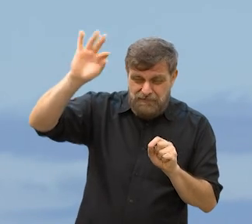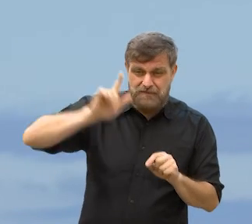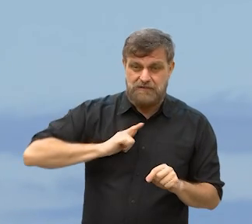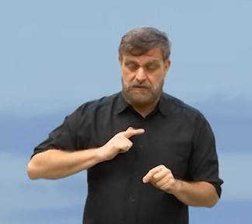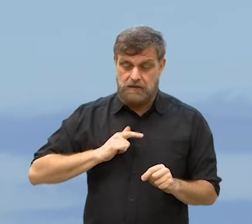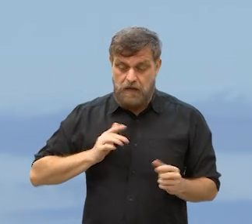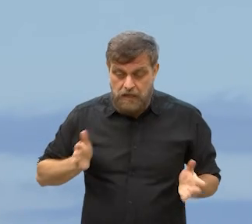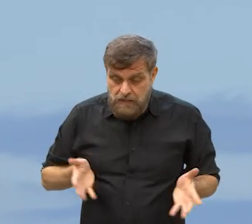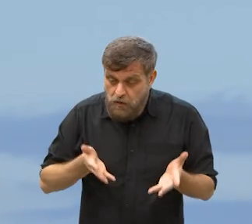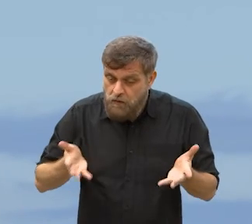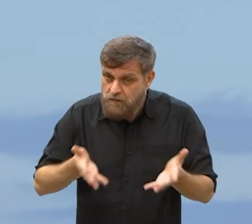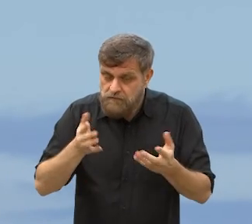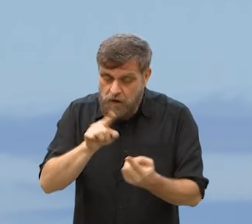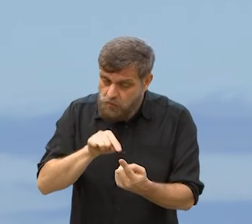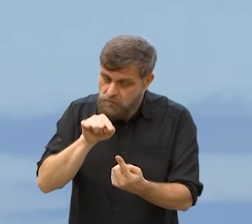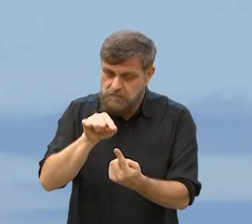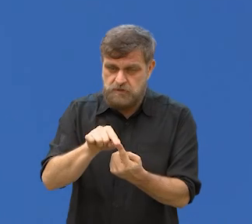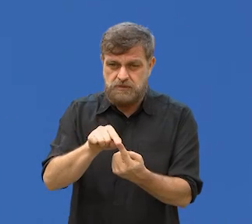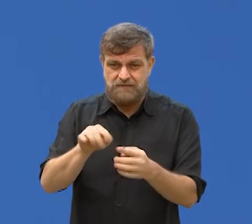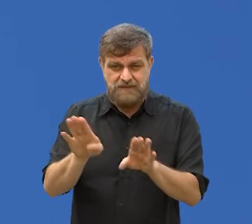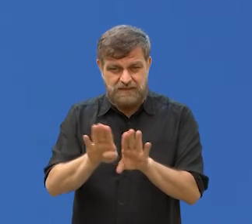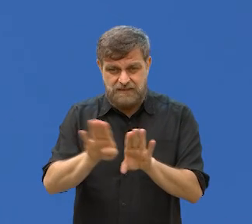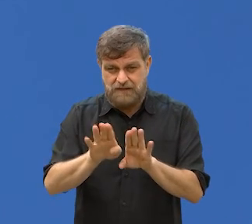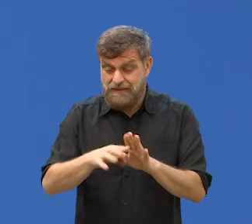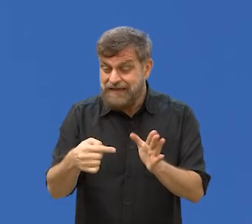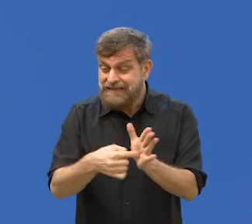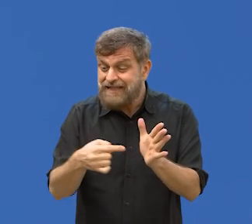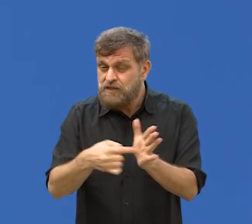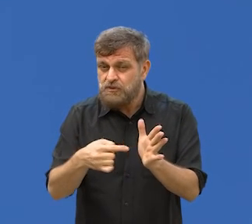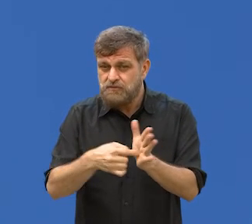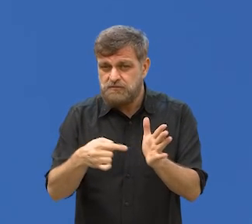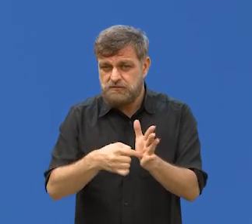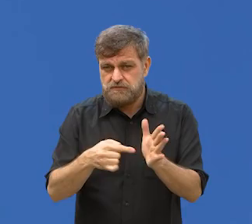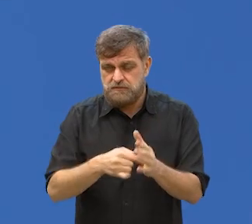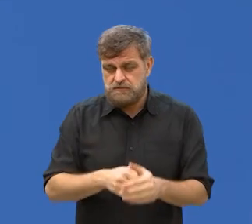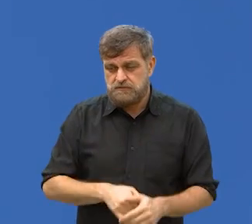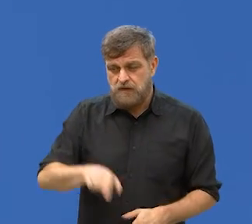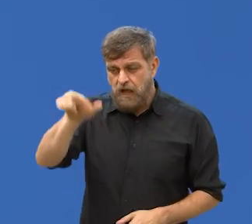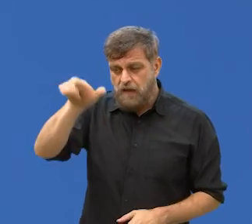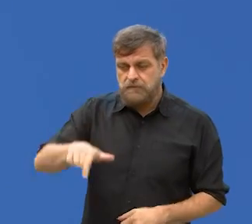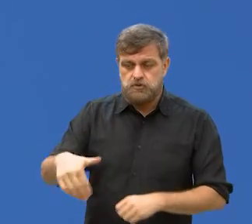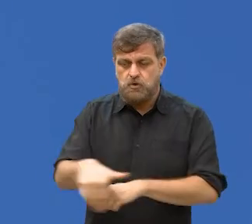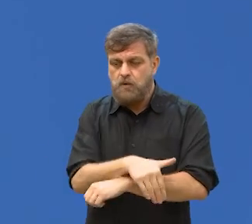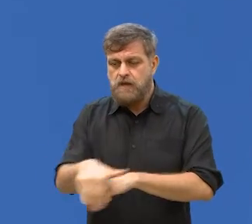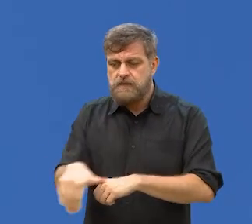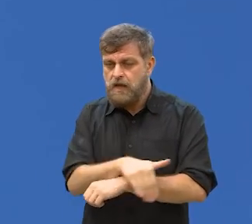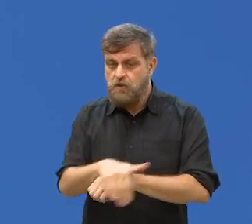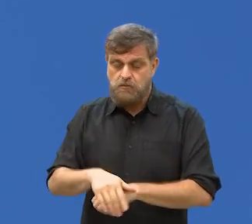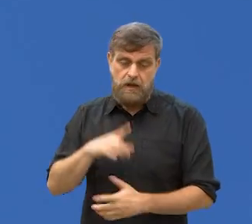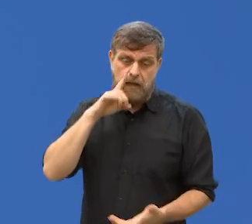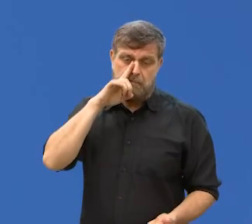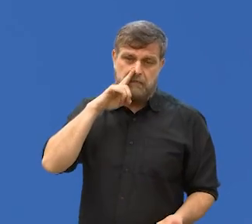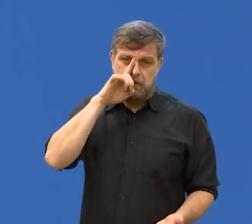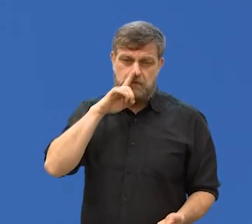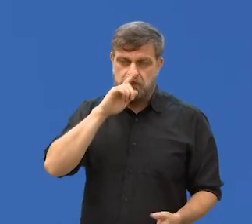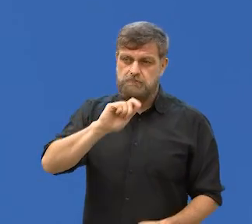incentivar e também de incentivar a denúncia quando aquele menino está ali na rua soltando